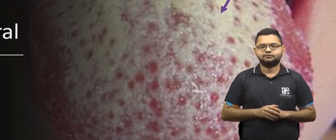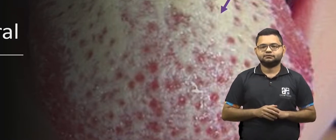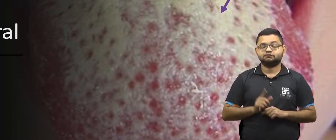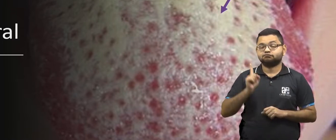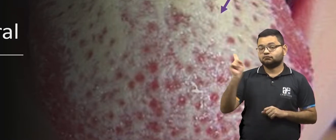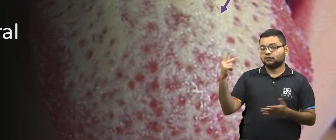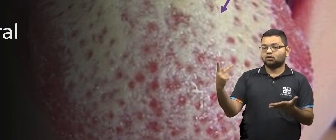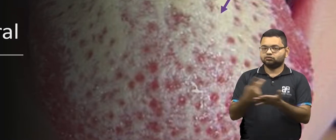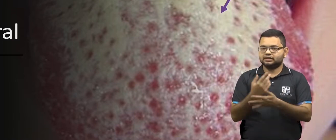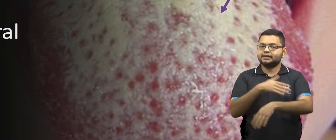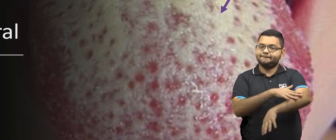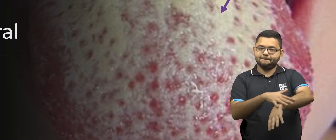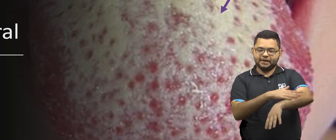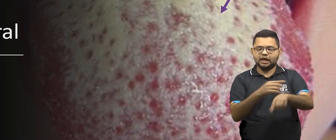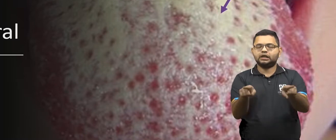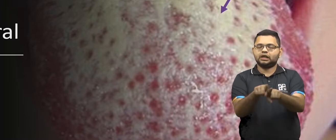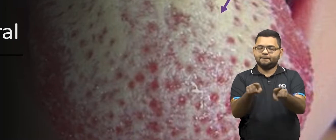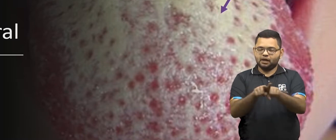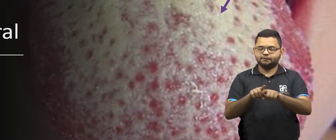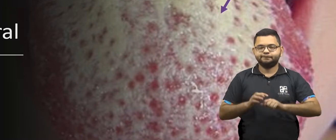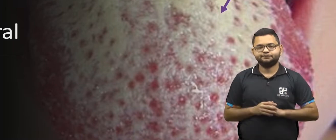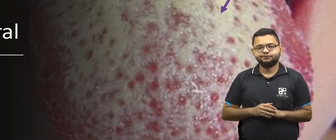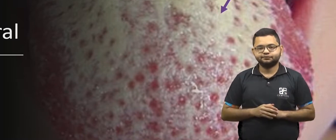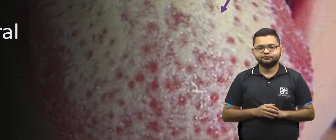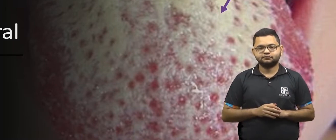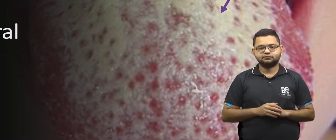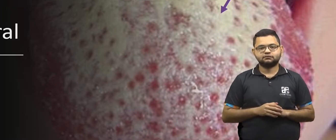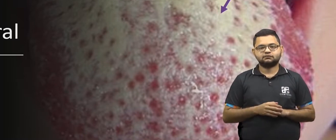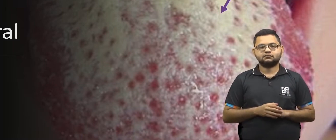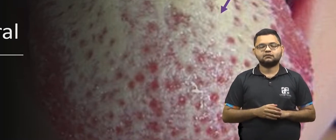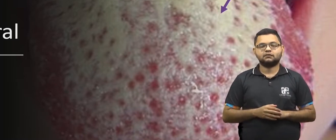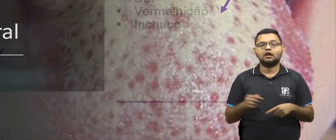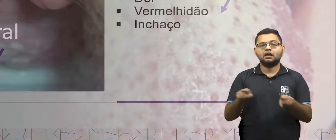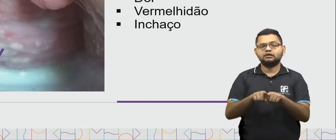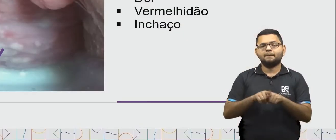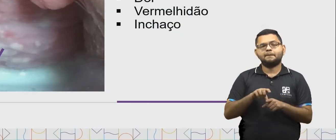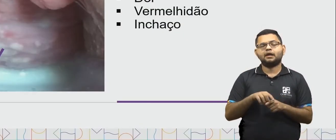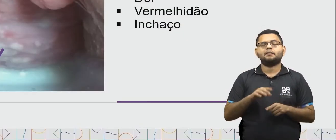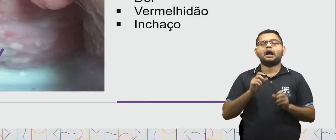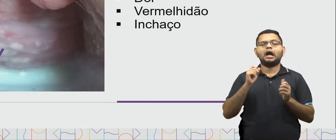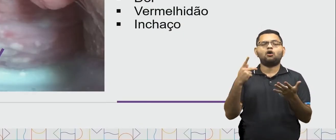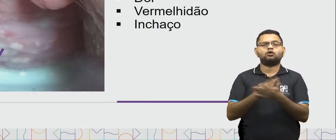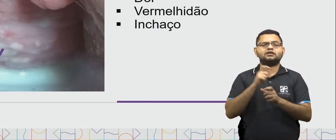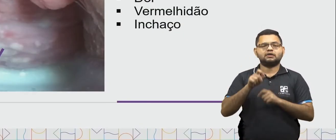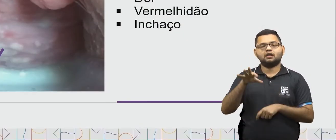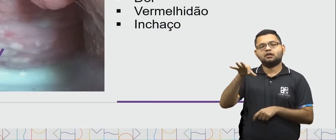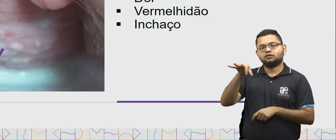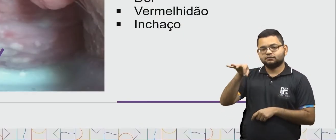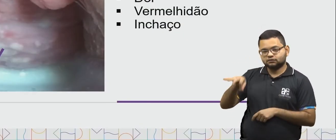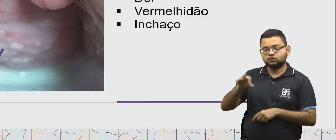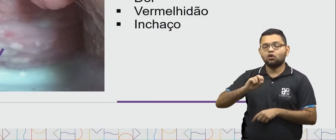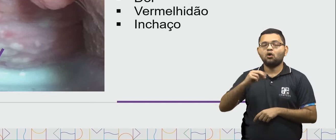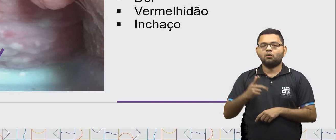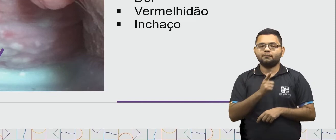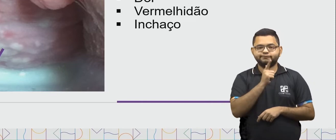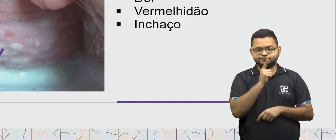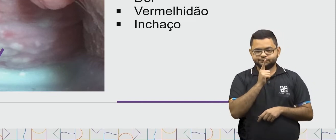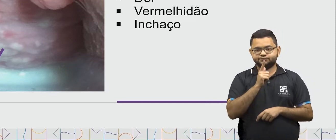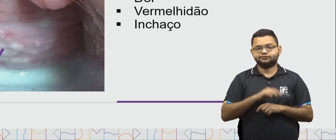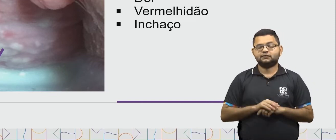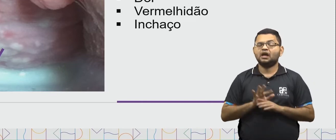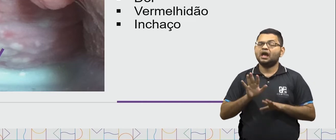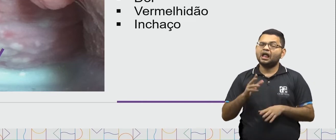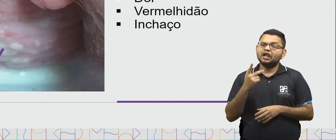pode ocorrer na pele e unhas, e ainda na região genital. Ter o fungo que causa candidíase na região íntima